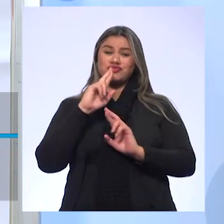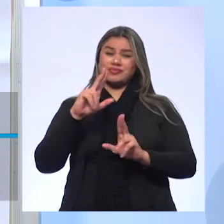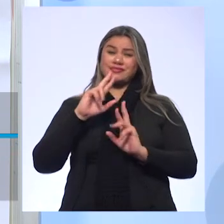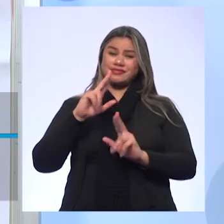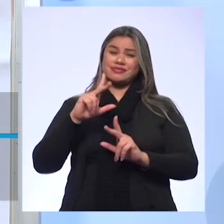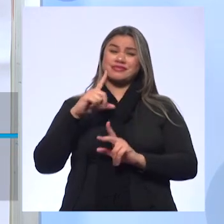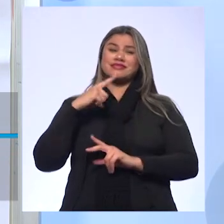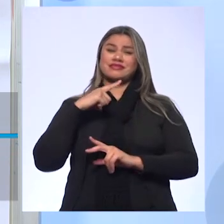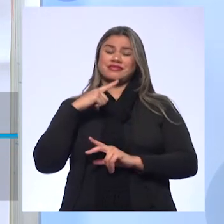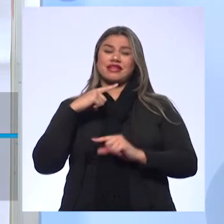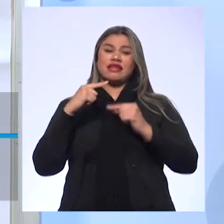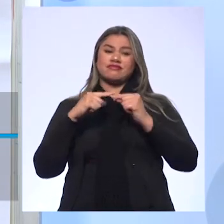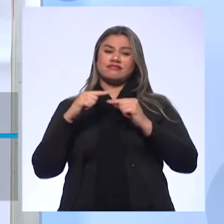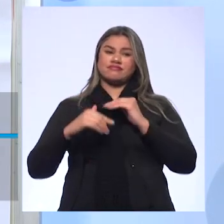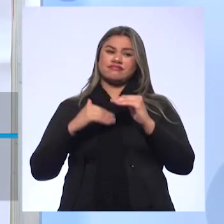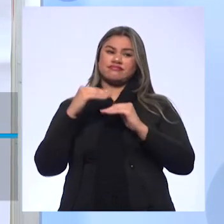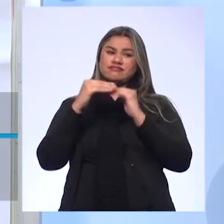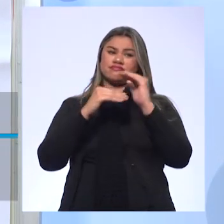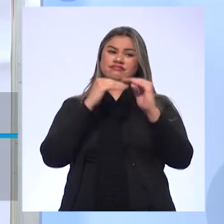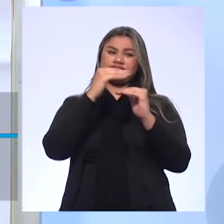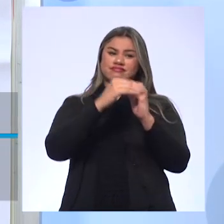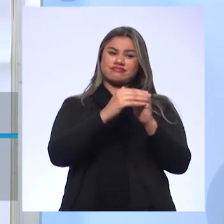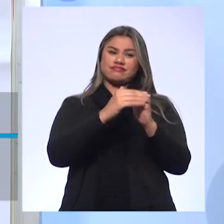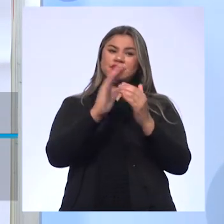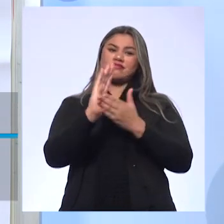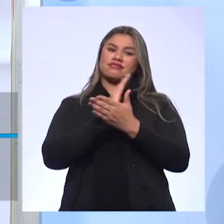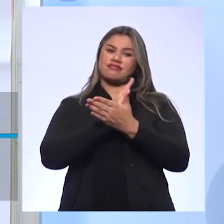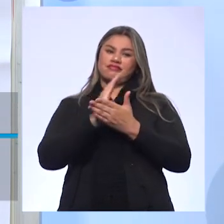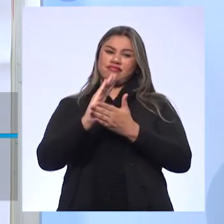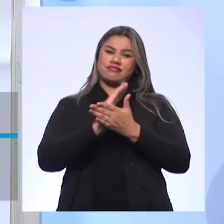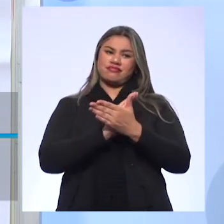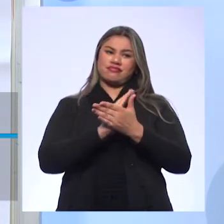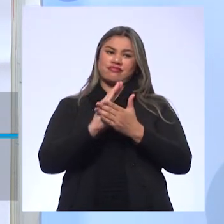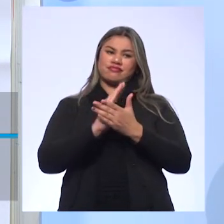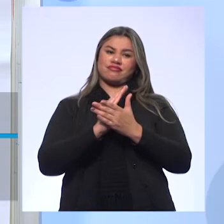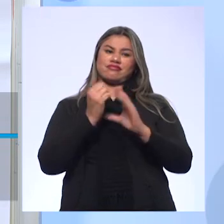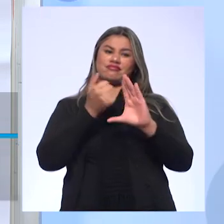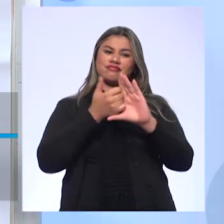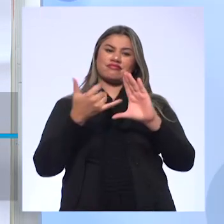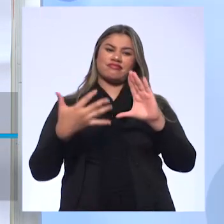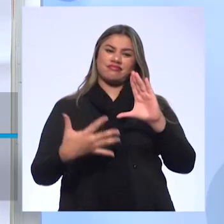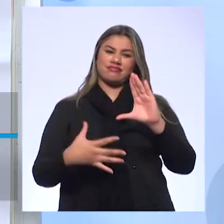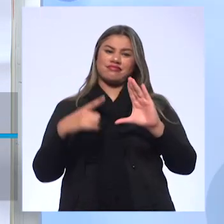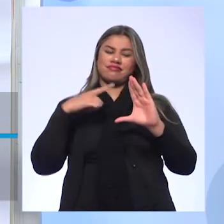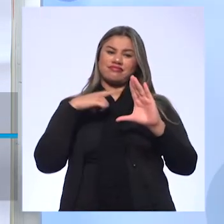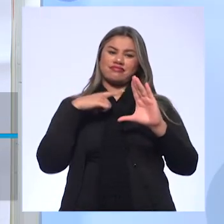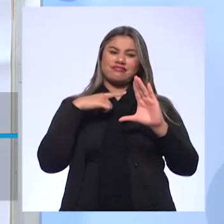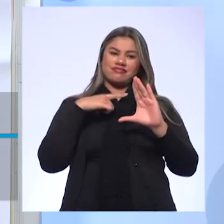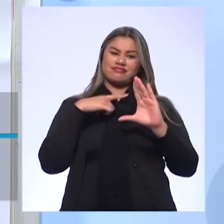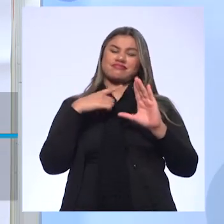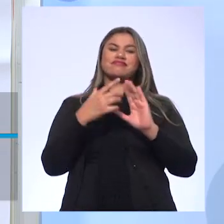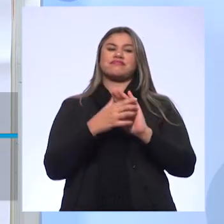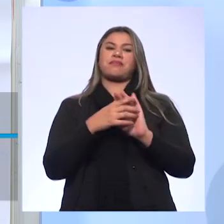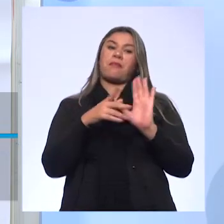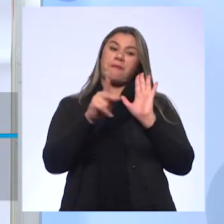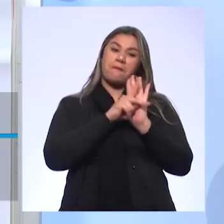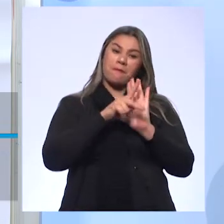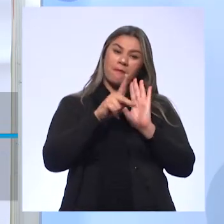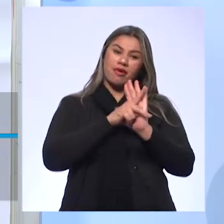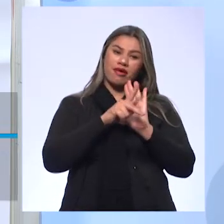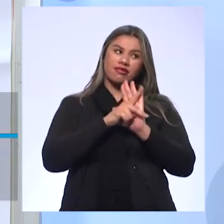que, com base na evolução, alguns avançaram com uma característica para poder sobreviver, né? É uma característica